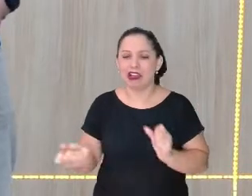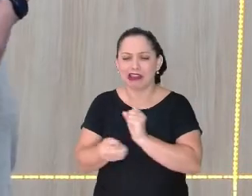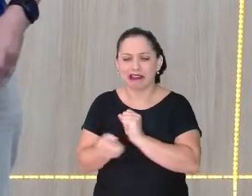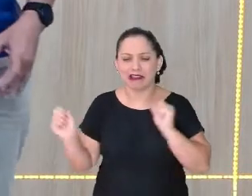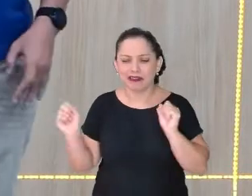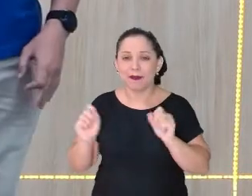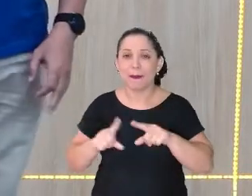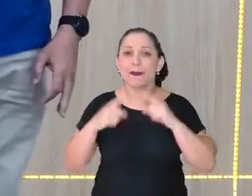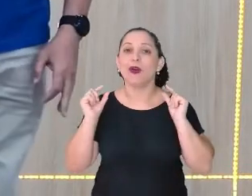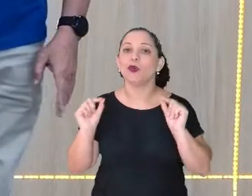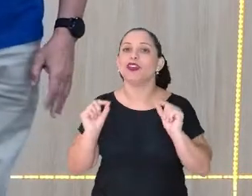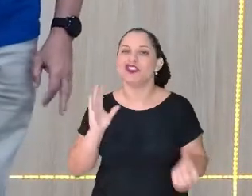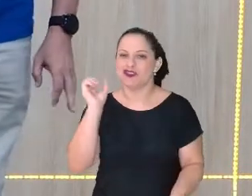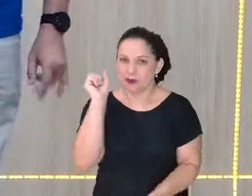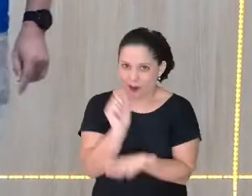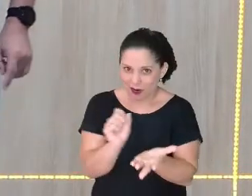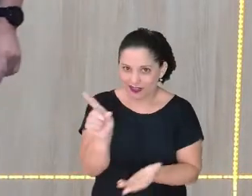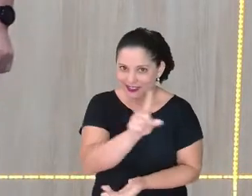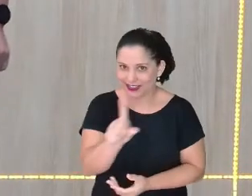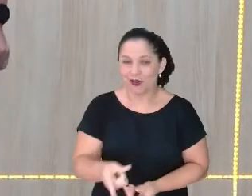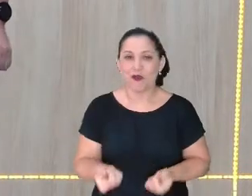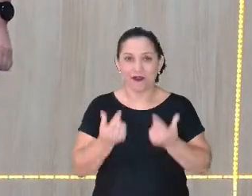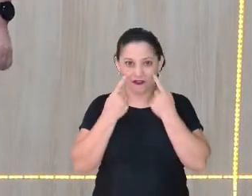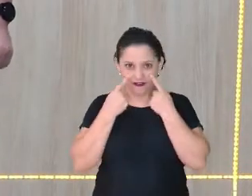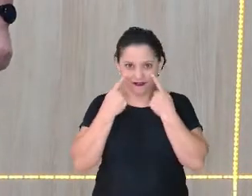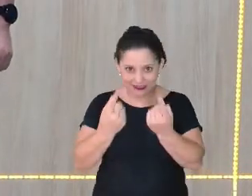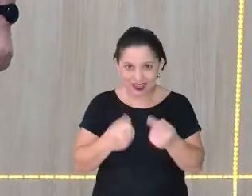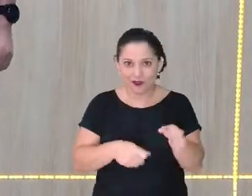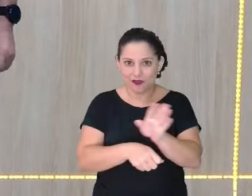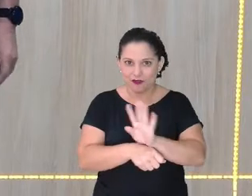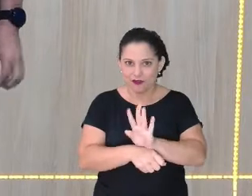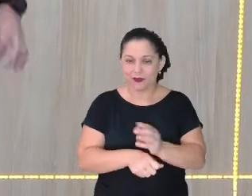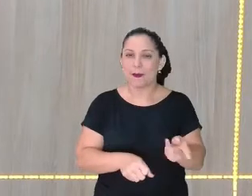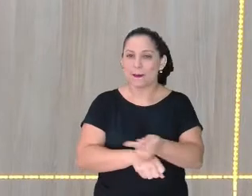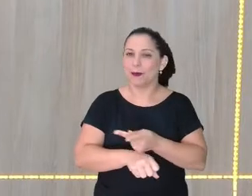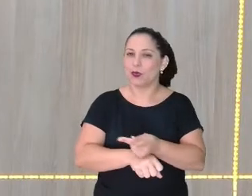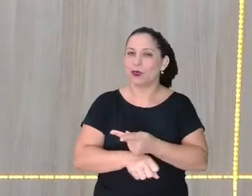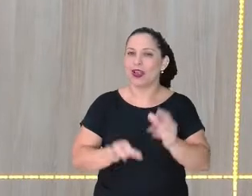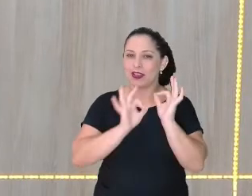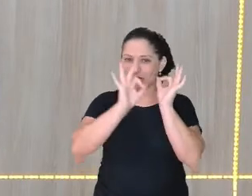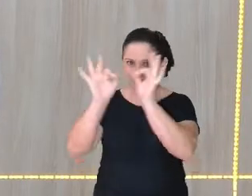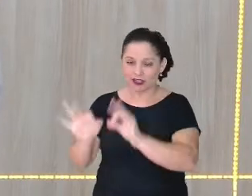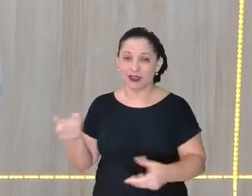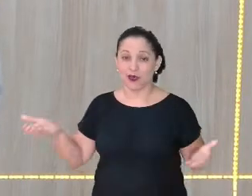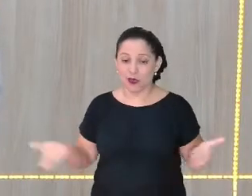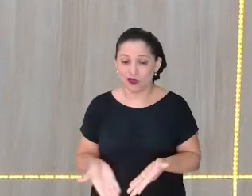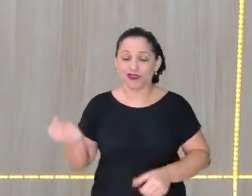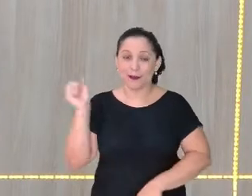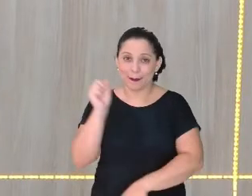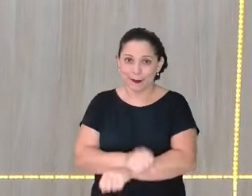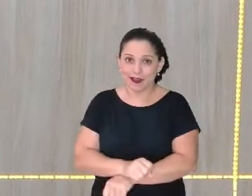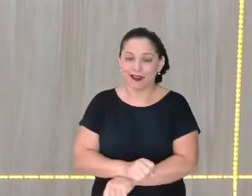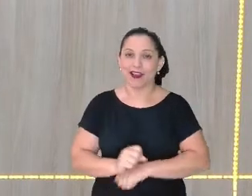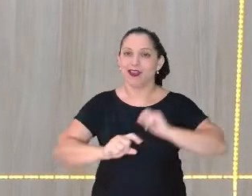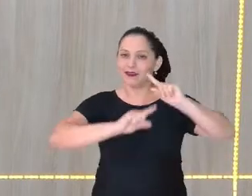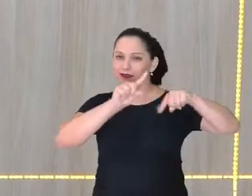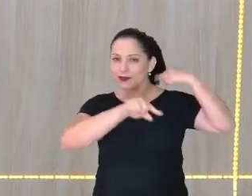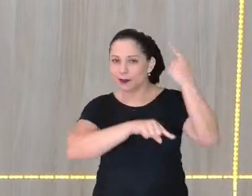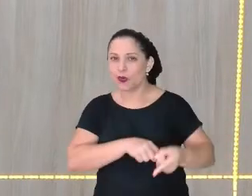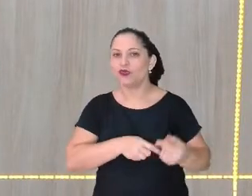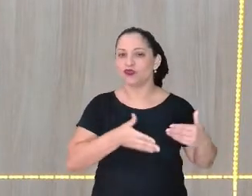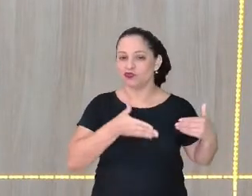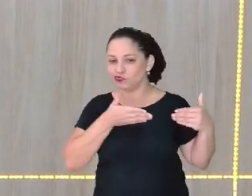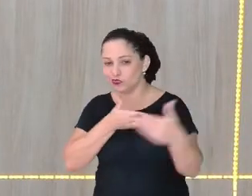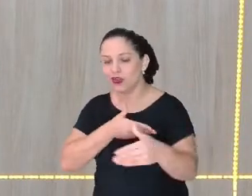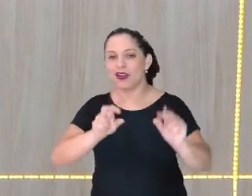Mas eu não vou contar, não vou dar spoiler, não. Assistam lá, 12 anos de escravidão. Então a gente para por aqui hoje. Próxima aula a gente continua com